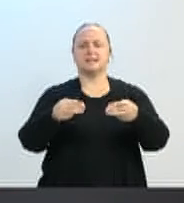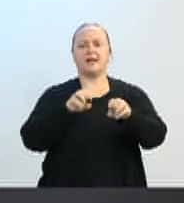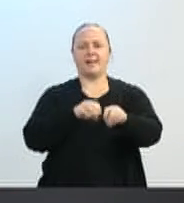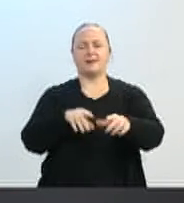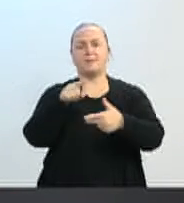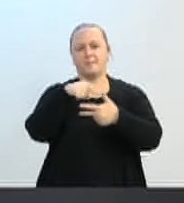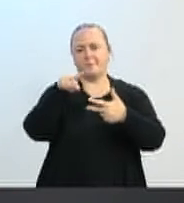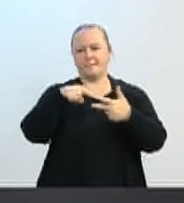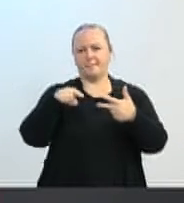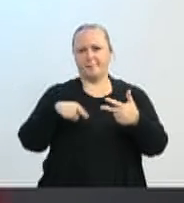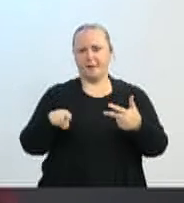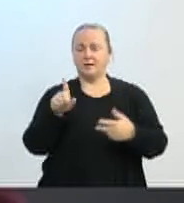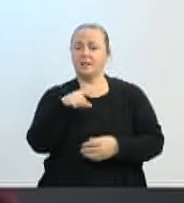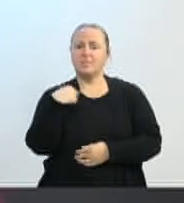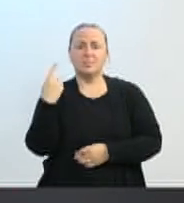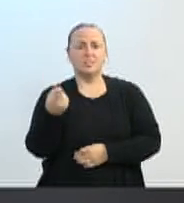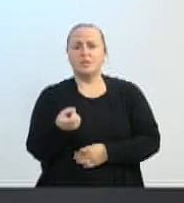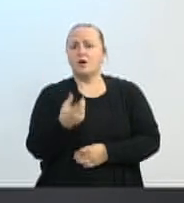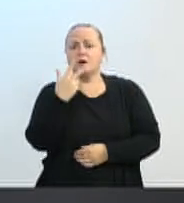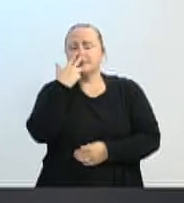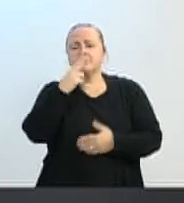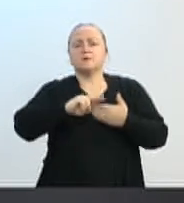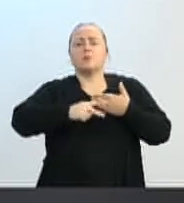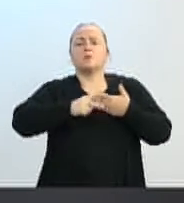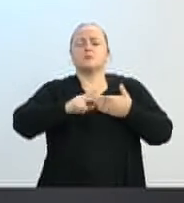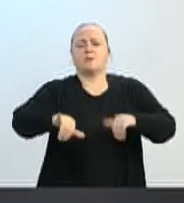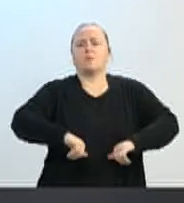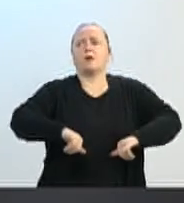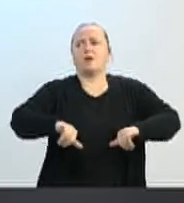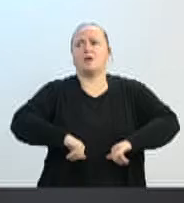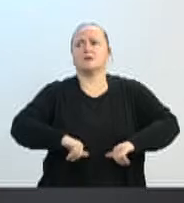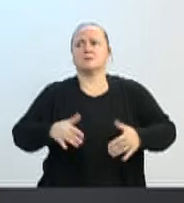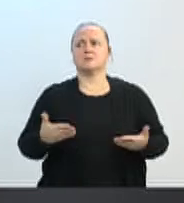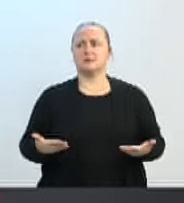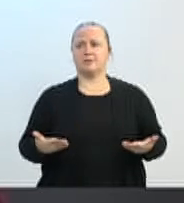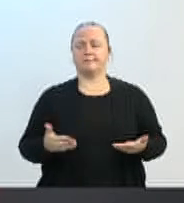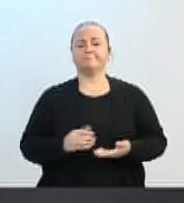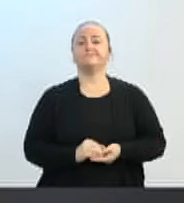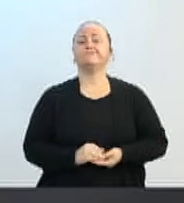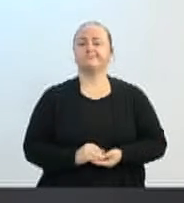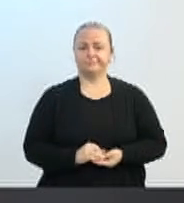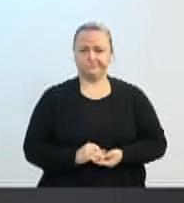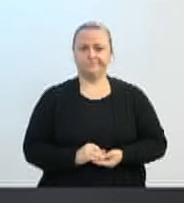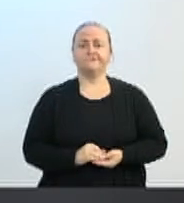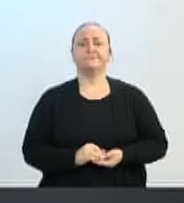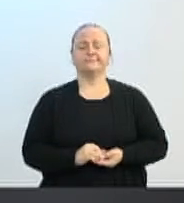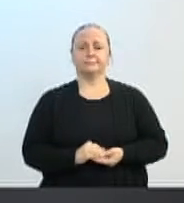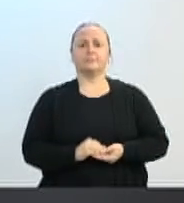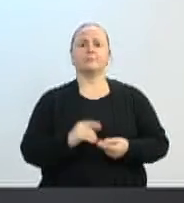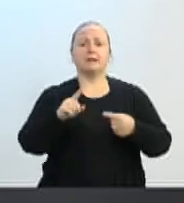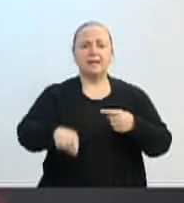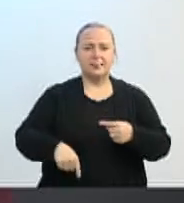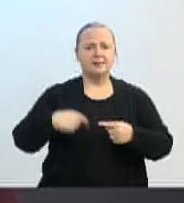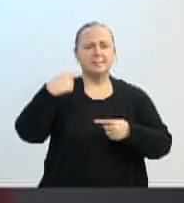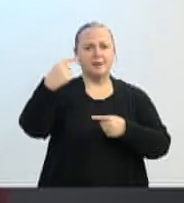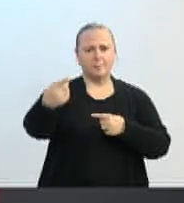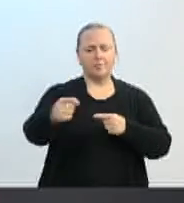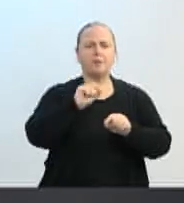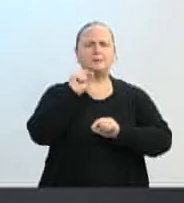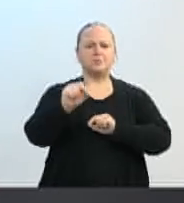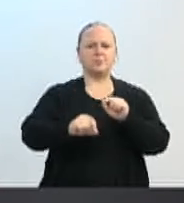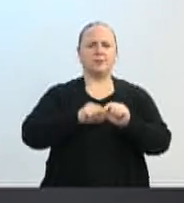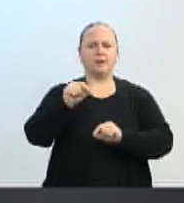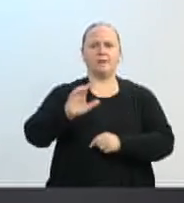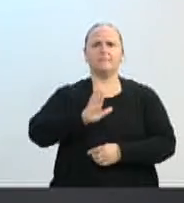na ponta. Essa demora dos CIs, como disse aqui o vereador Adriano, essa situação que a gente tem aqui, e depois quem vai bater na gente, eles não querem bater lá em